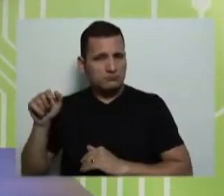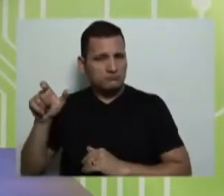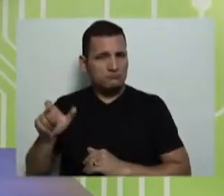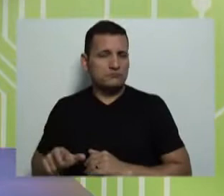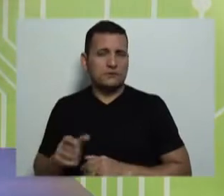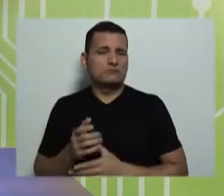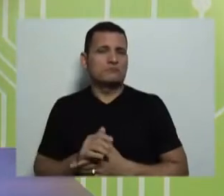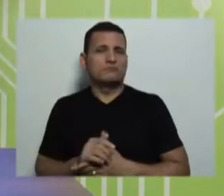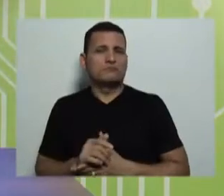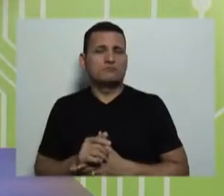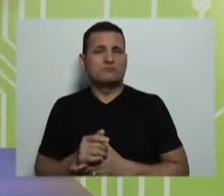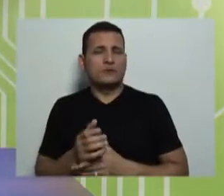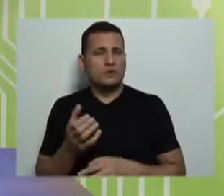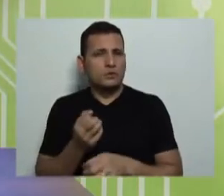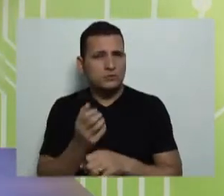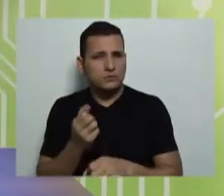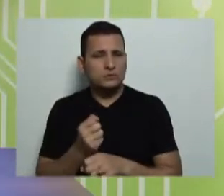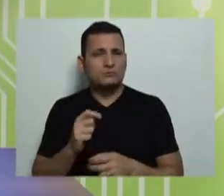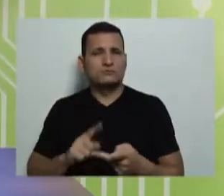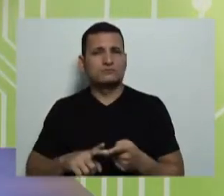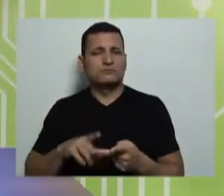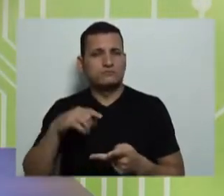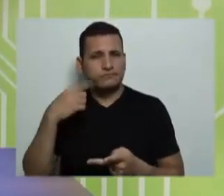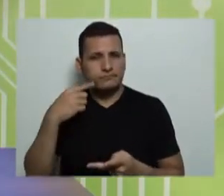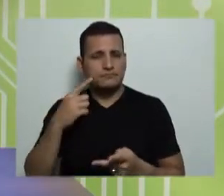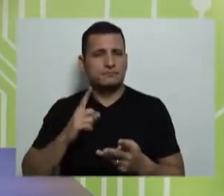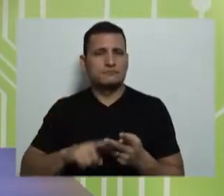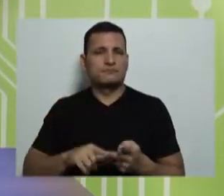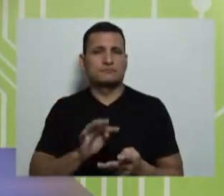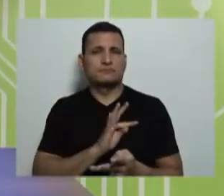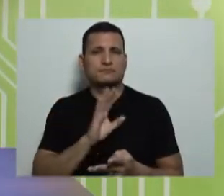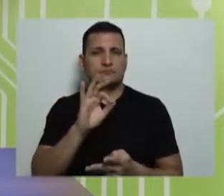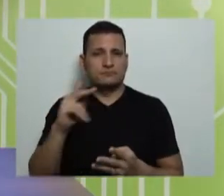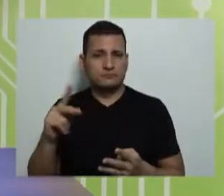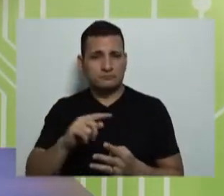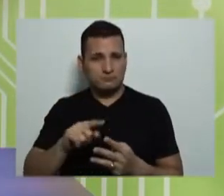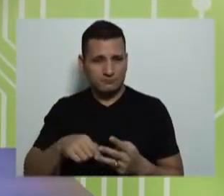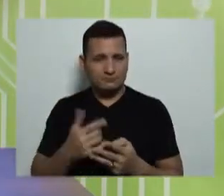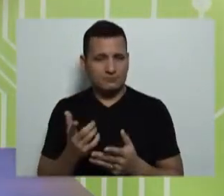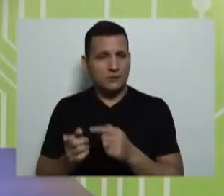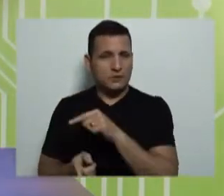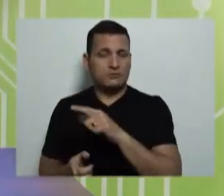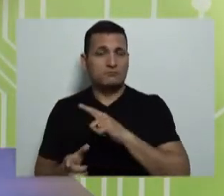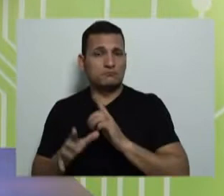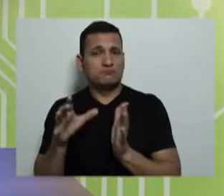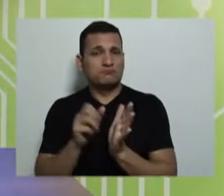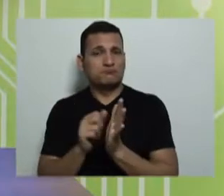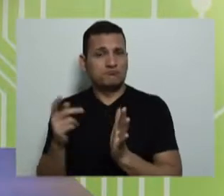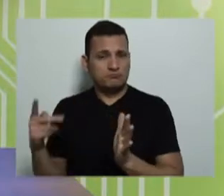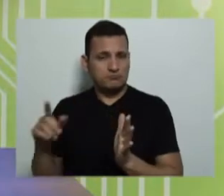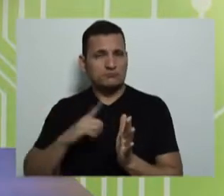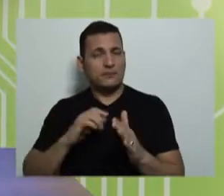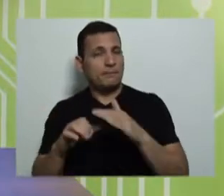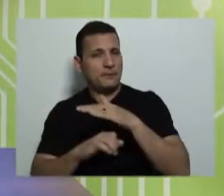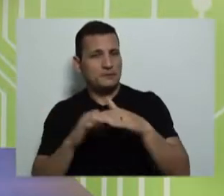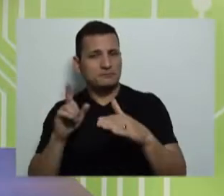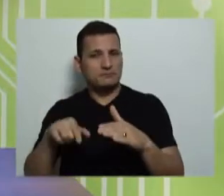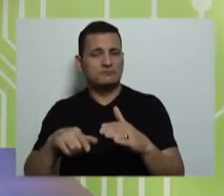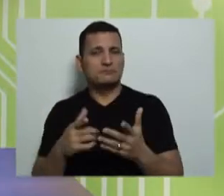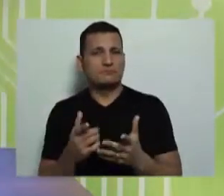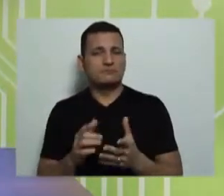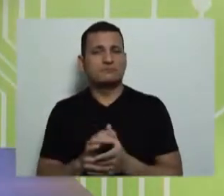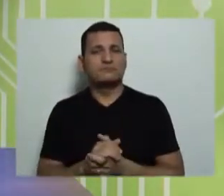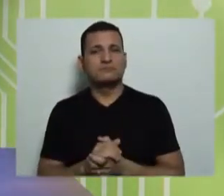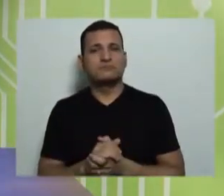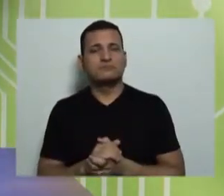contador, um advogado, um técnico em cooperativismo, e ele constitua lá o seu registro como empresário. Ele vai